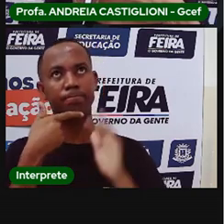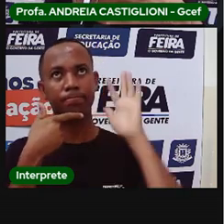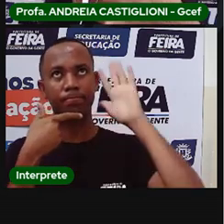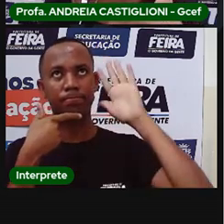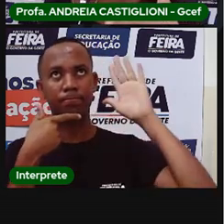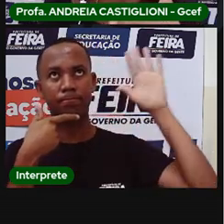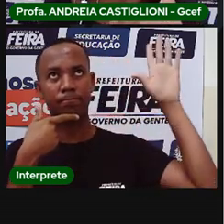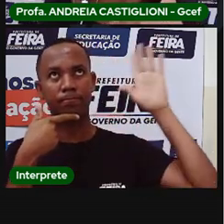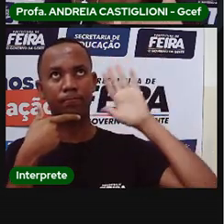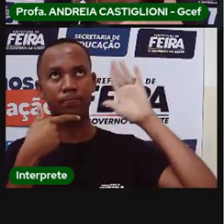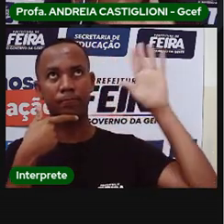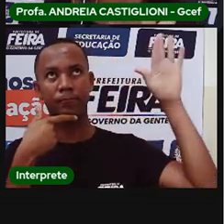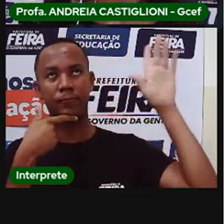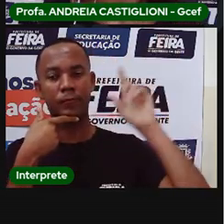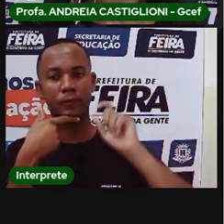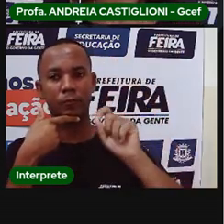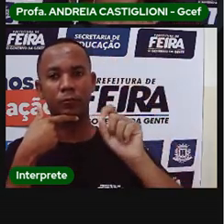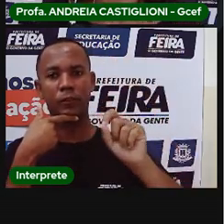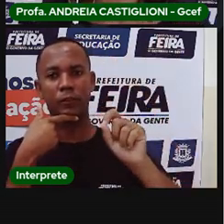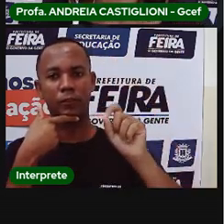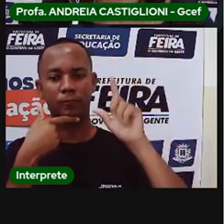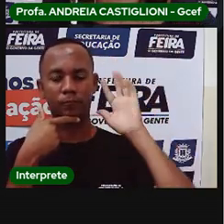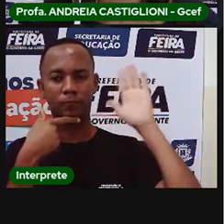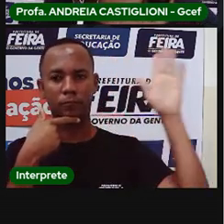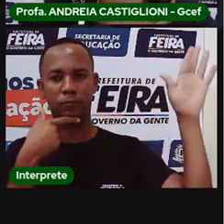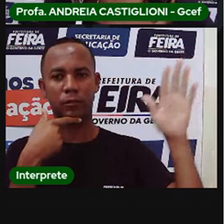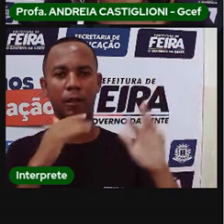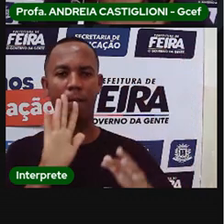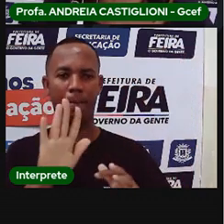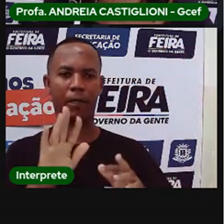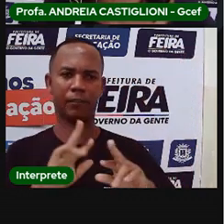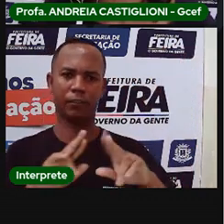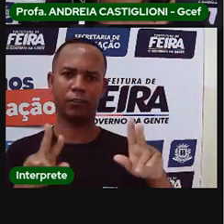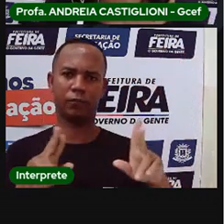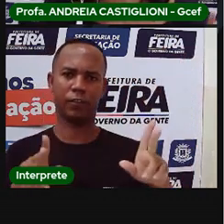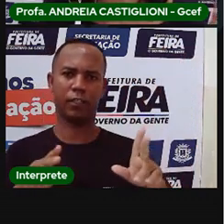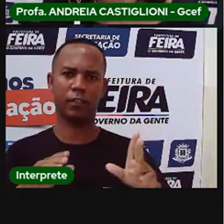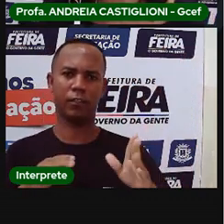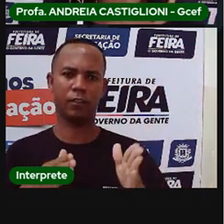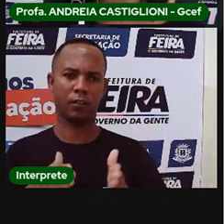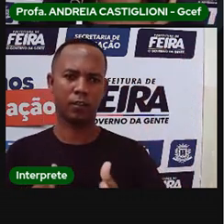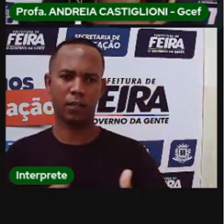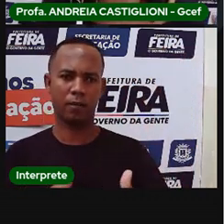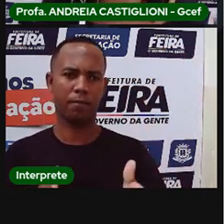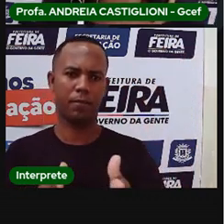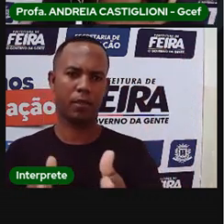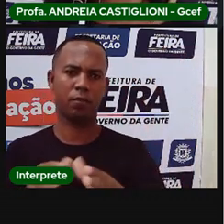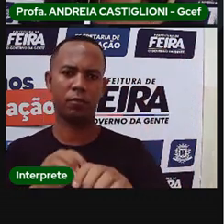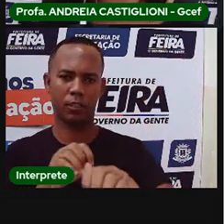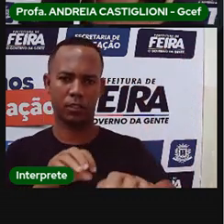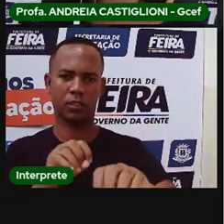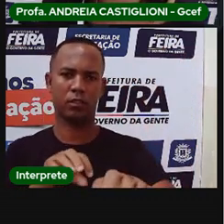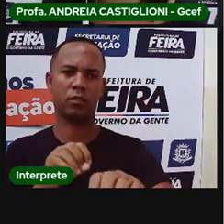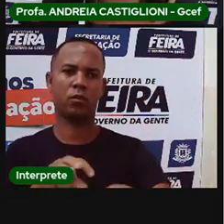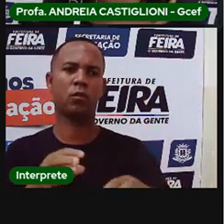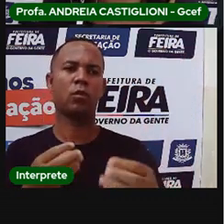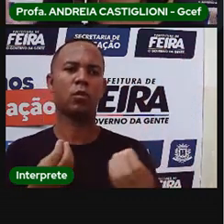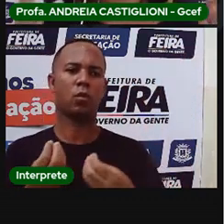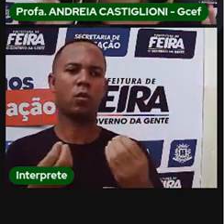refletindo, ali tá em movimento, mas o Caminhos da Educação não tá. Então, stop motion é quando você cria um